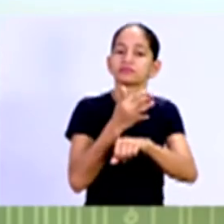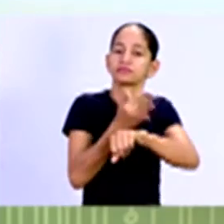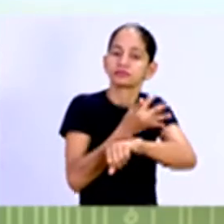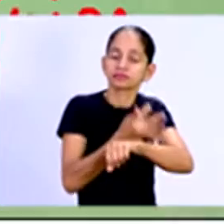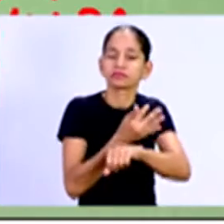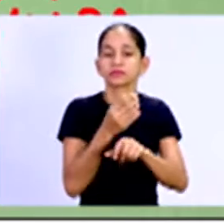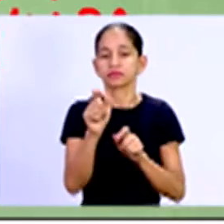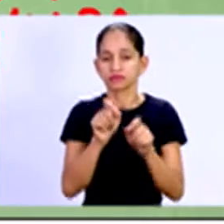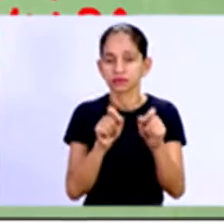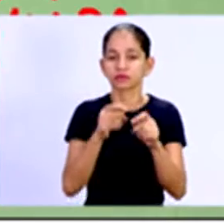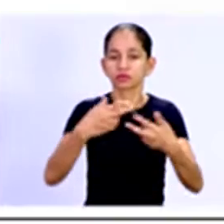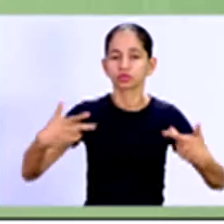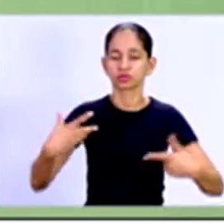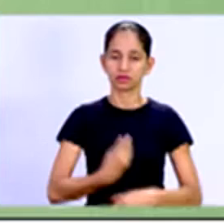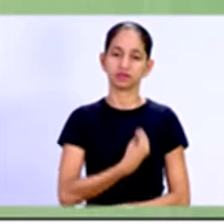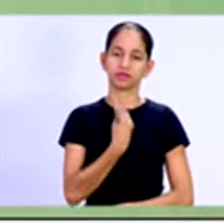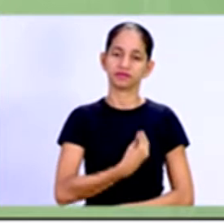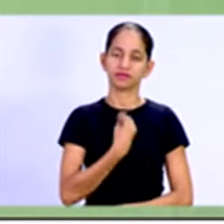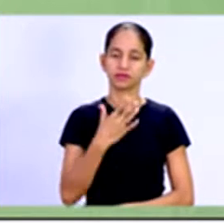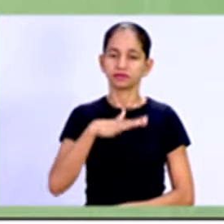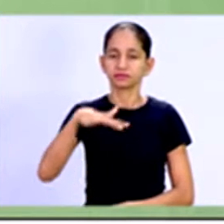ação ética.